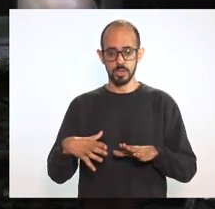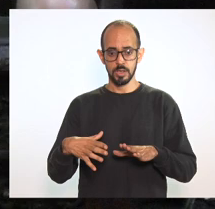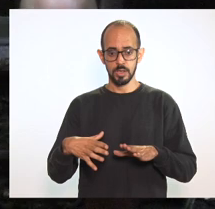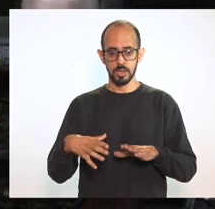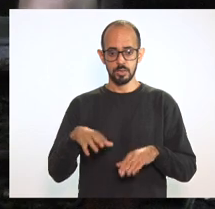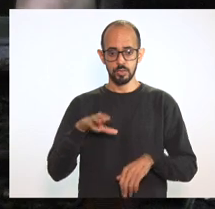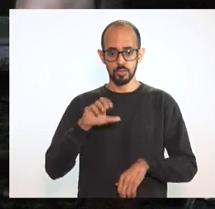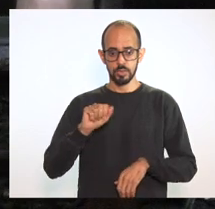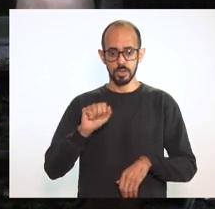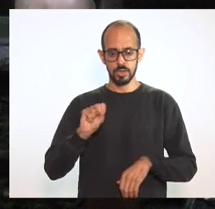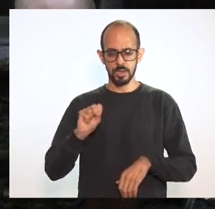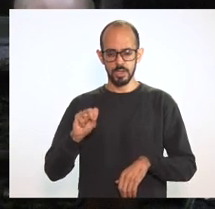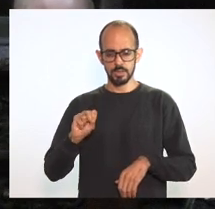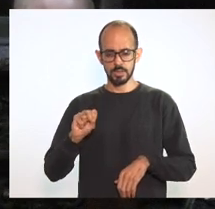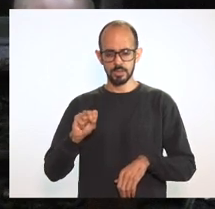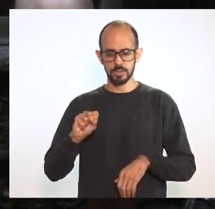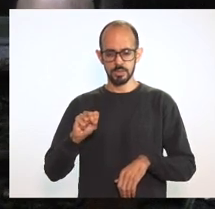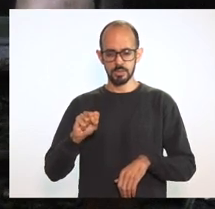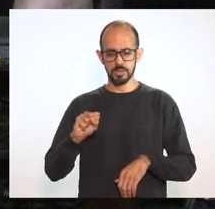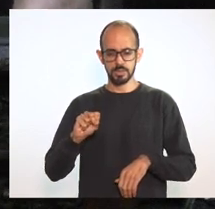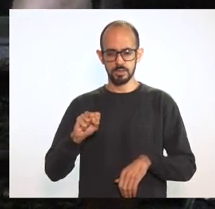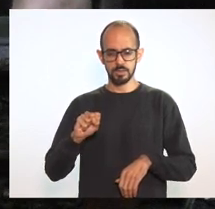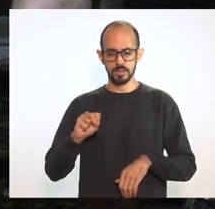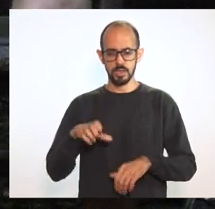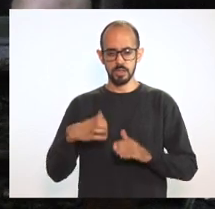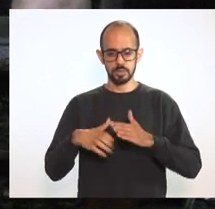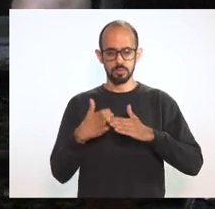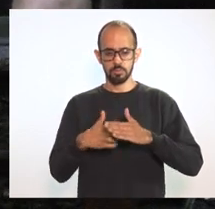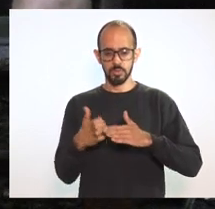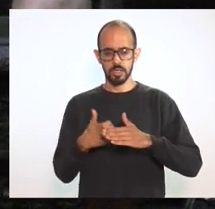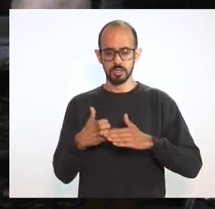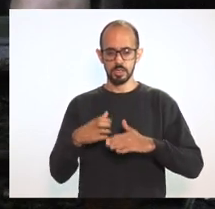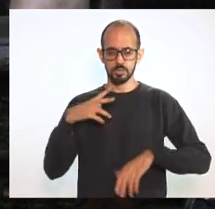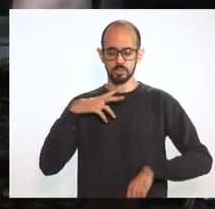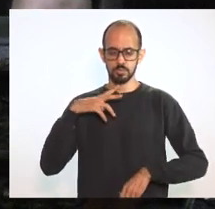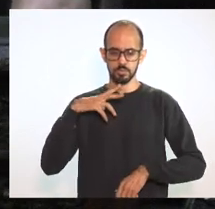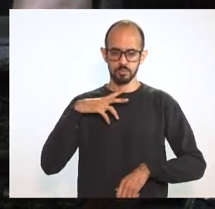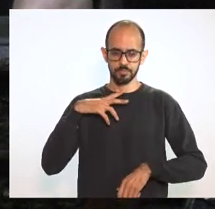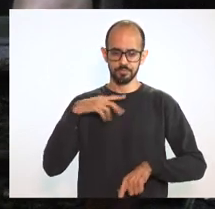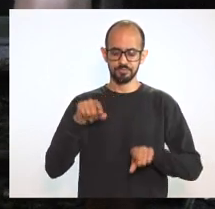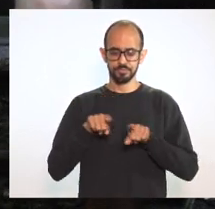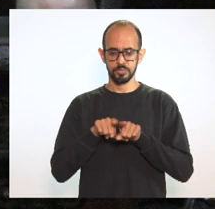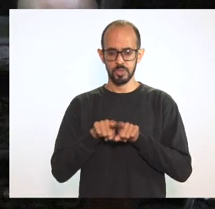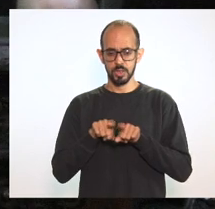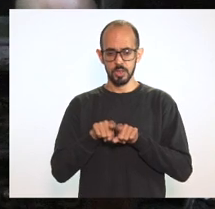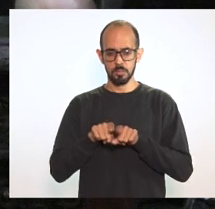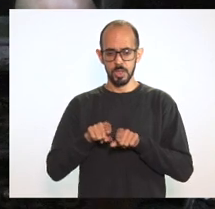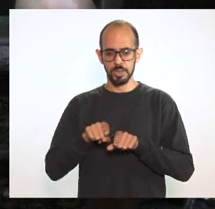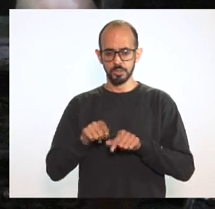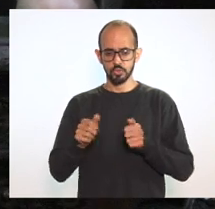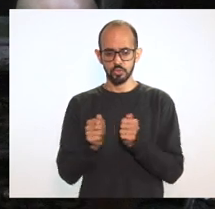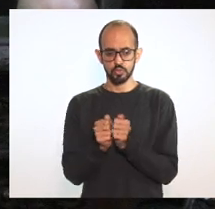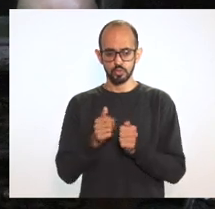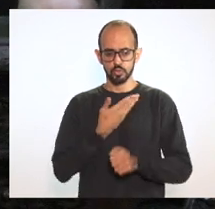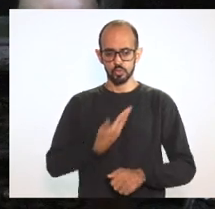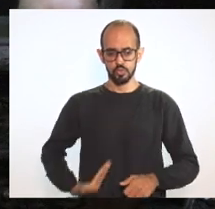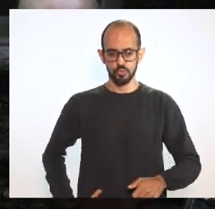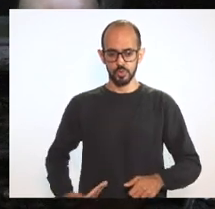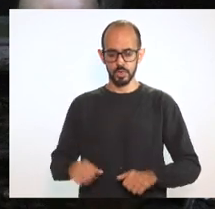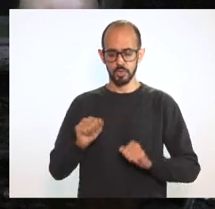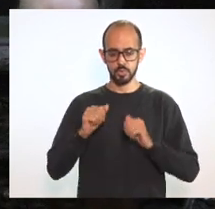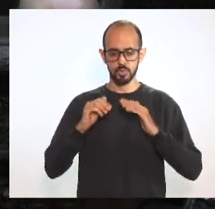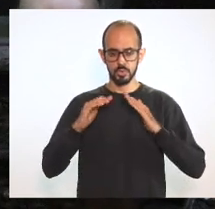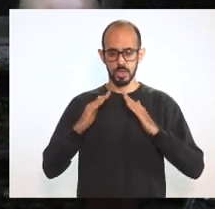sua titularidade, suas autarquias, fundações, empresas públicas, sociedade, economia mista, interesse social para fins residenciais